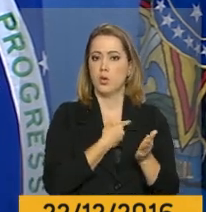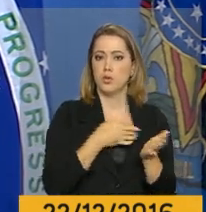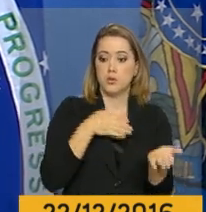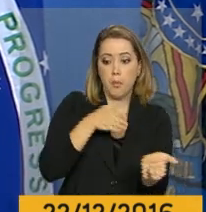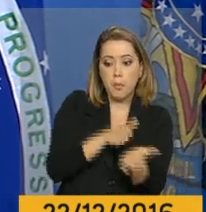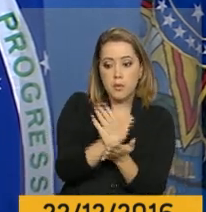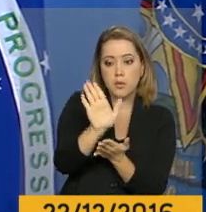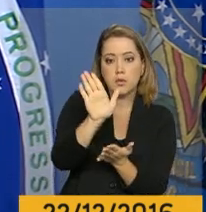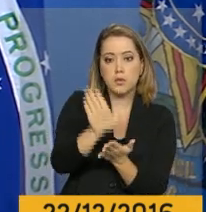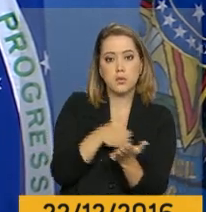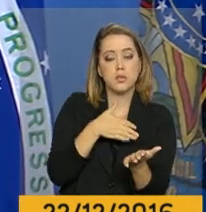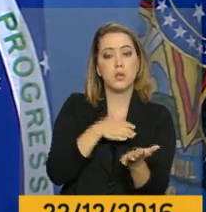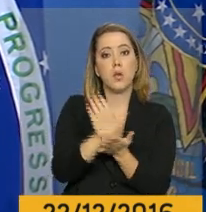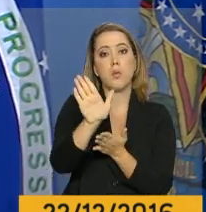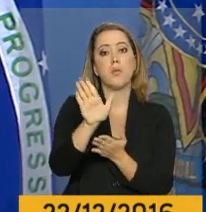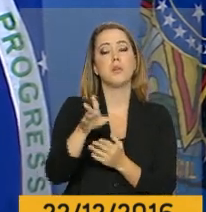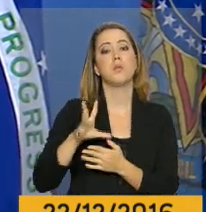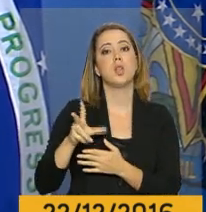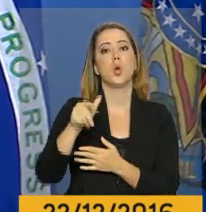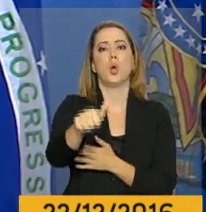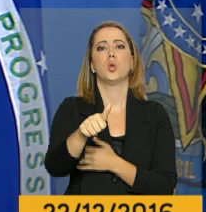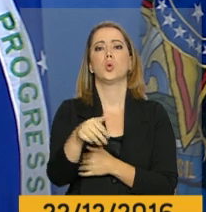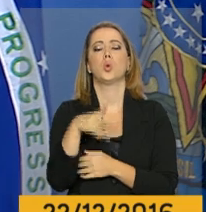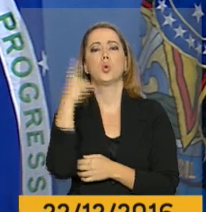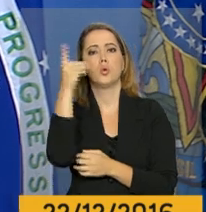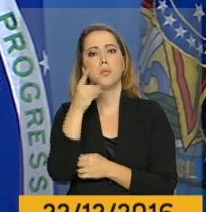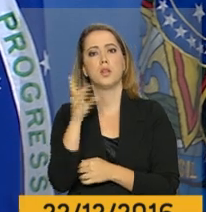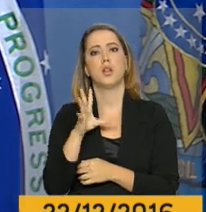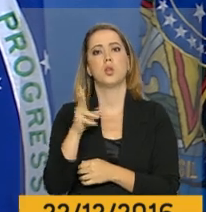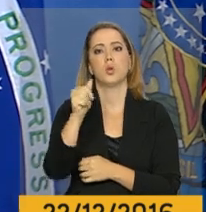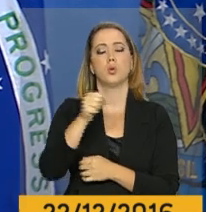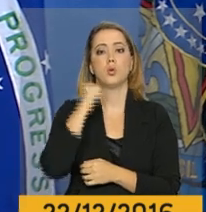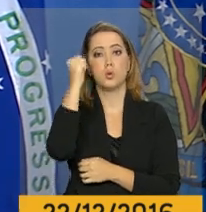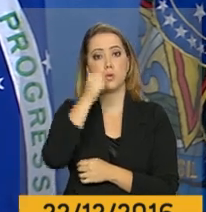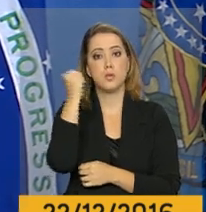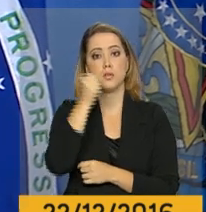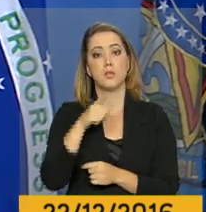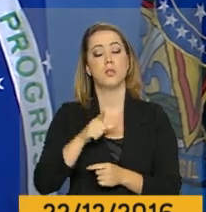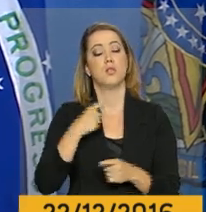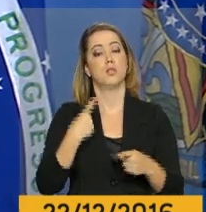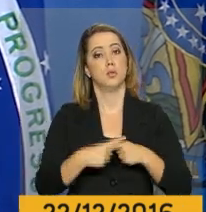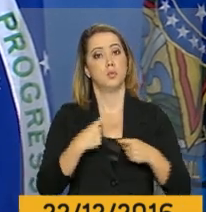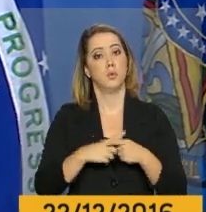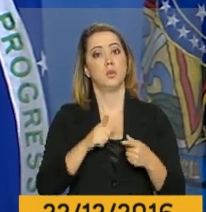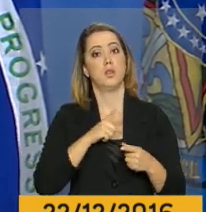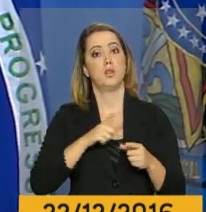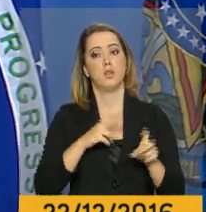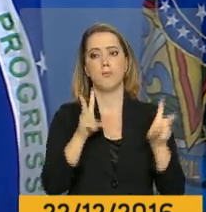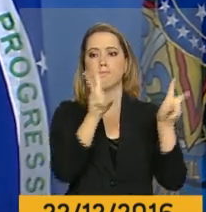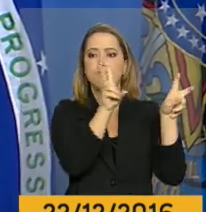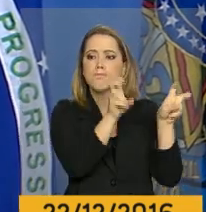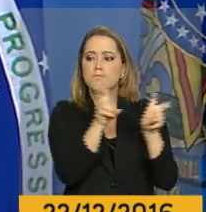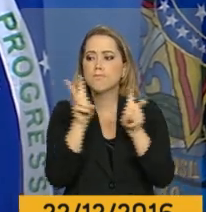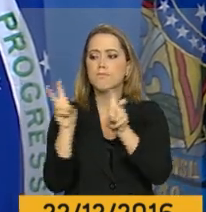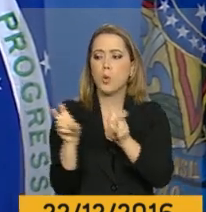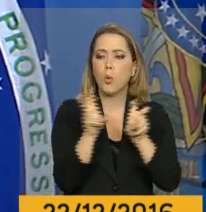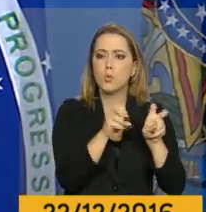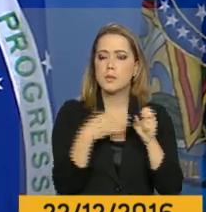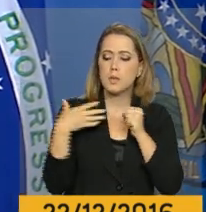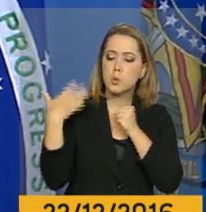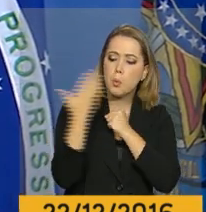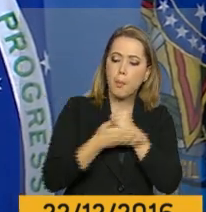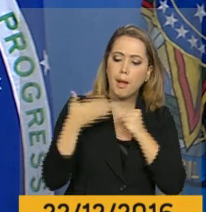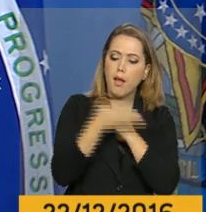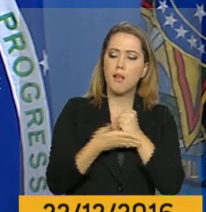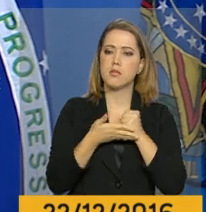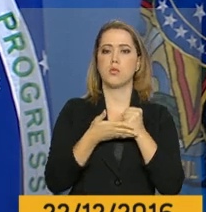e mandar para todo deputado, senador, para todas as federações, porque há conceitos básicos que foram tratados